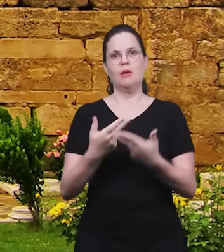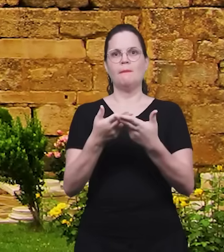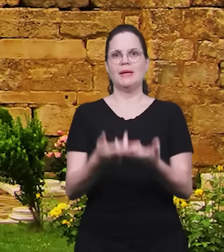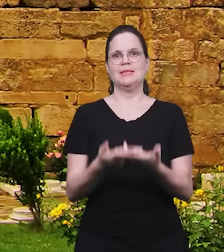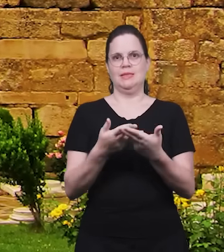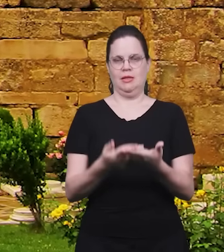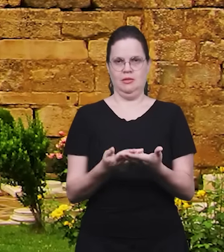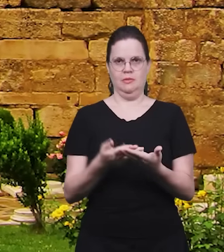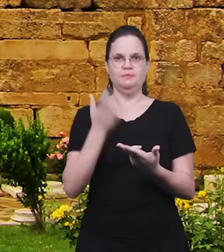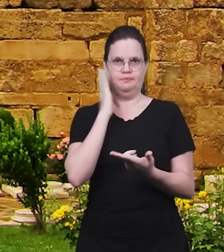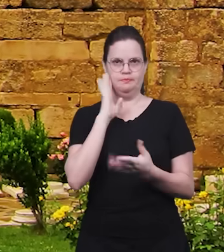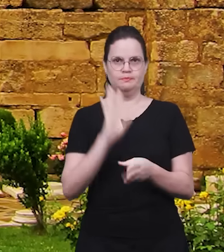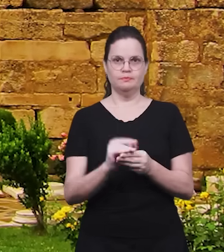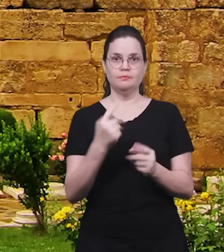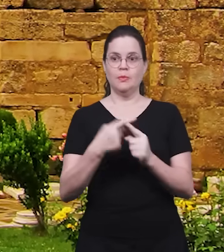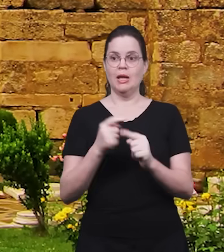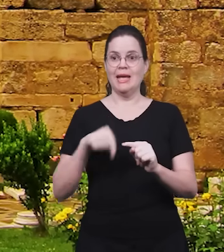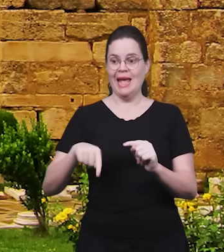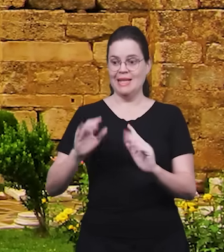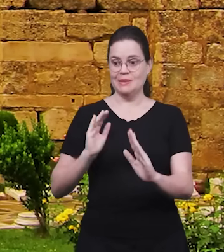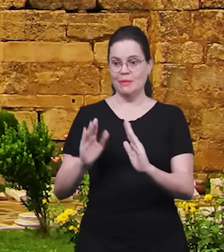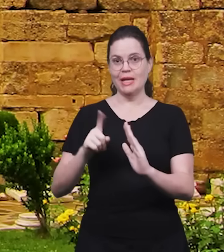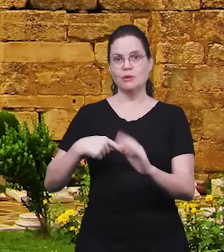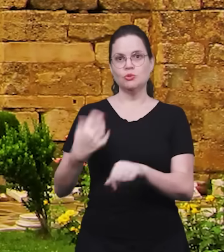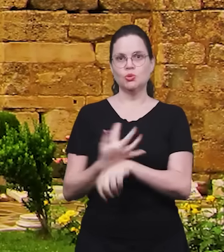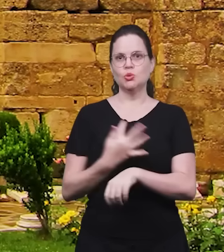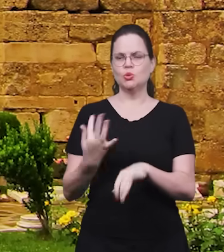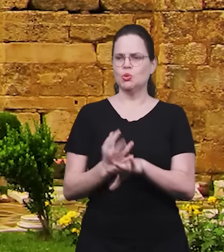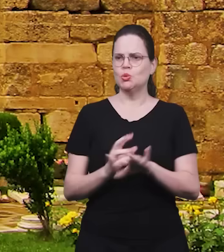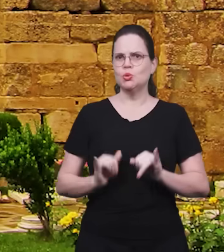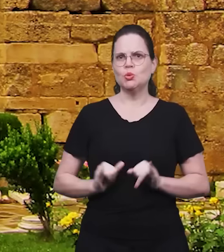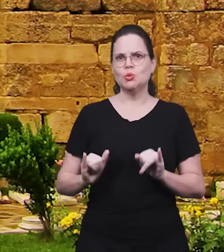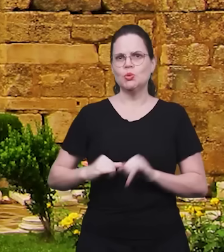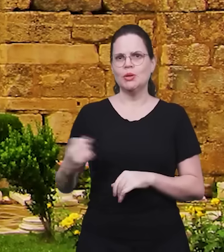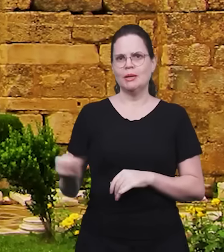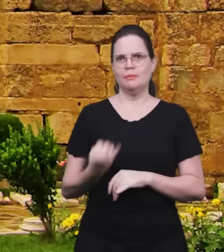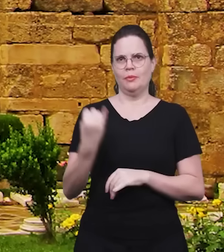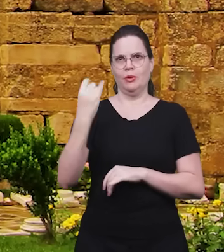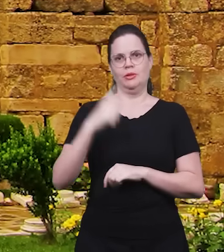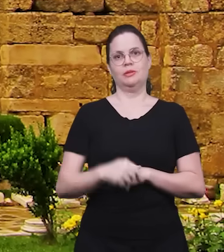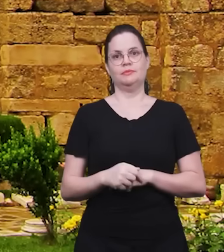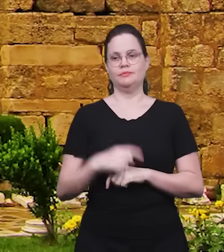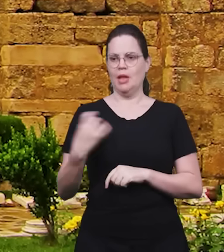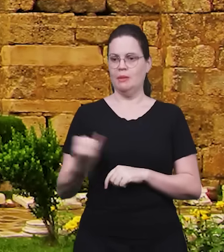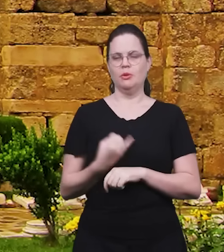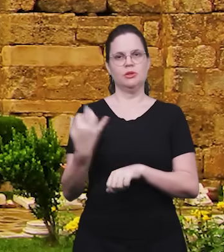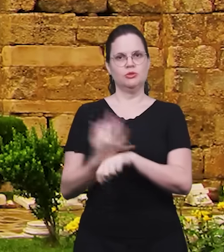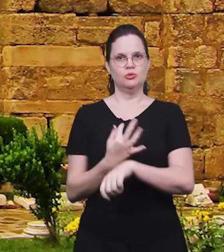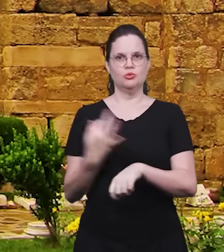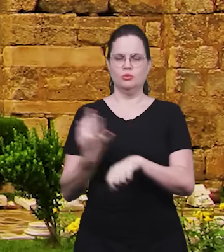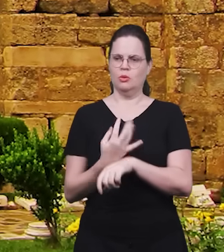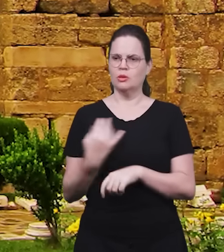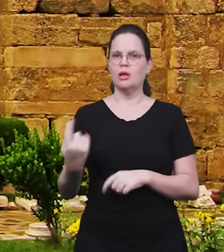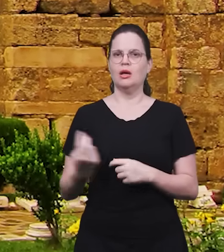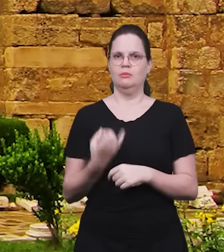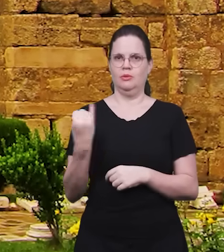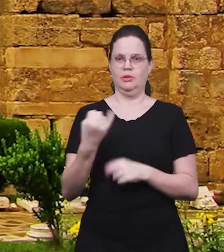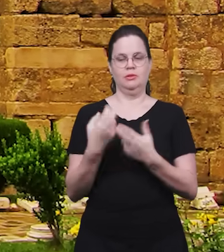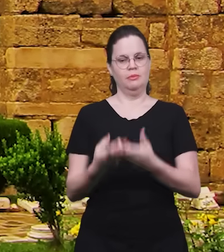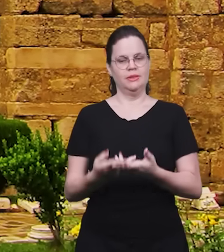fundamental nesse momento, quer dizer, nesse evento do sofrimento da igreja.